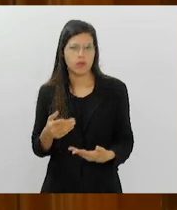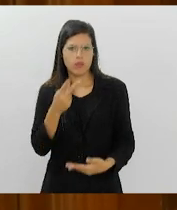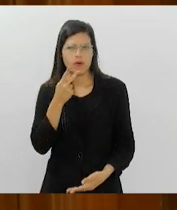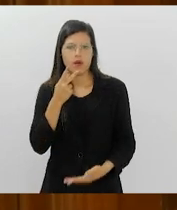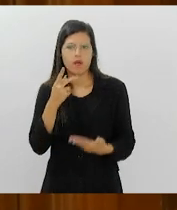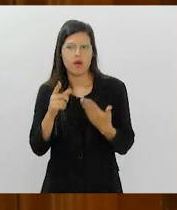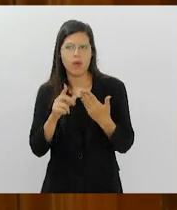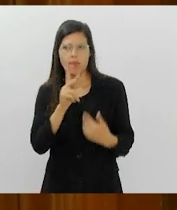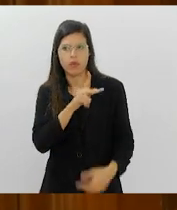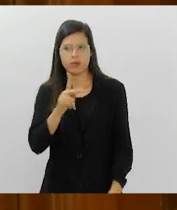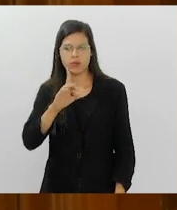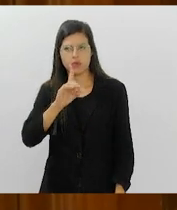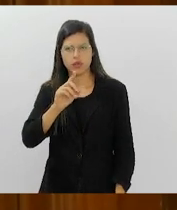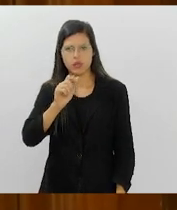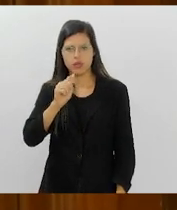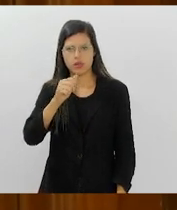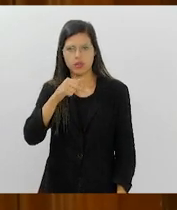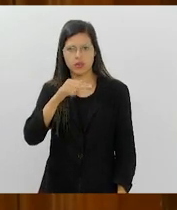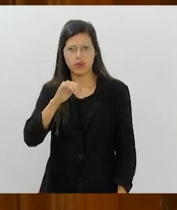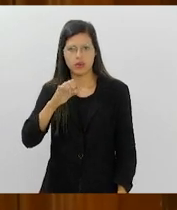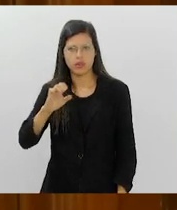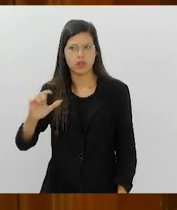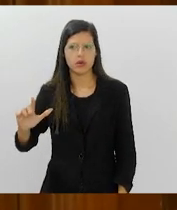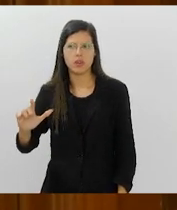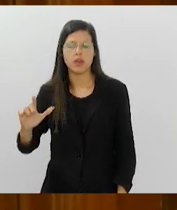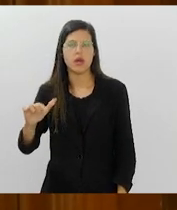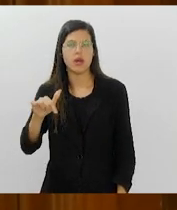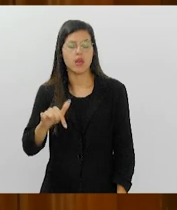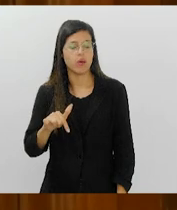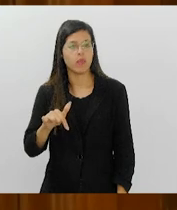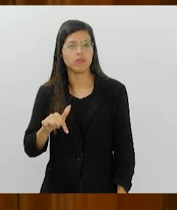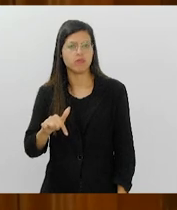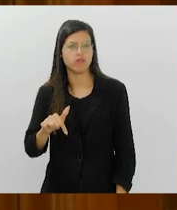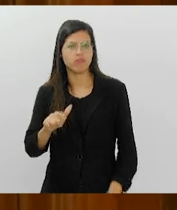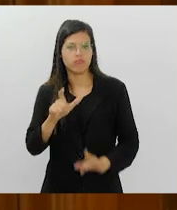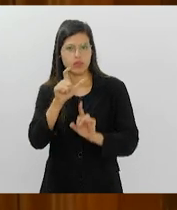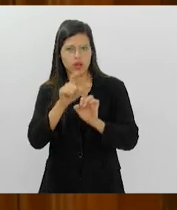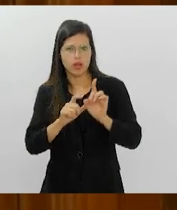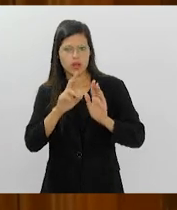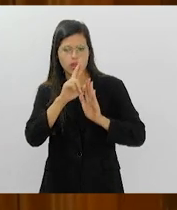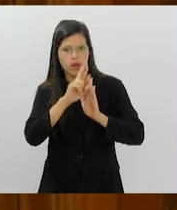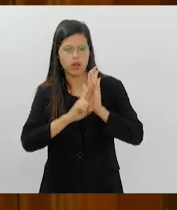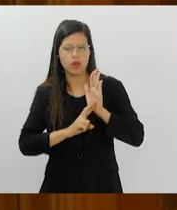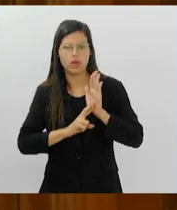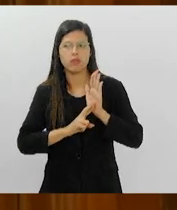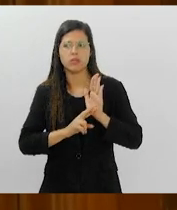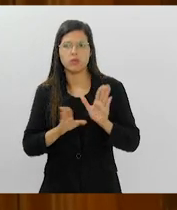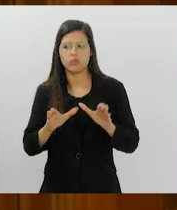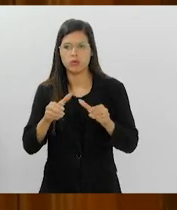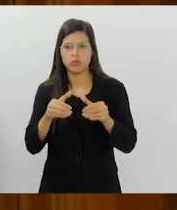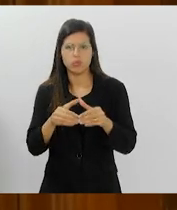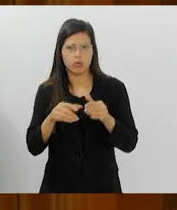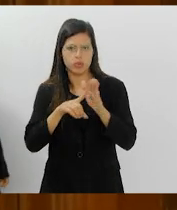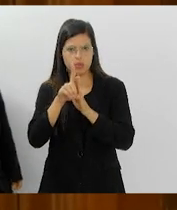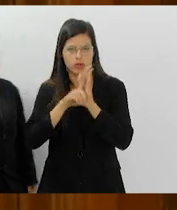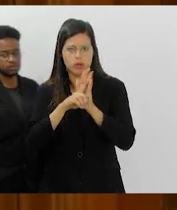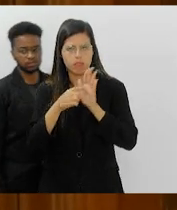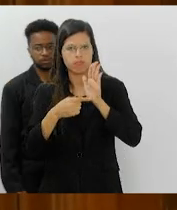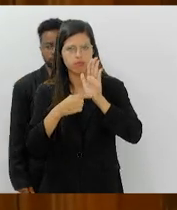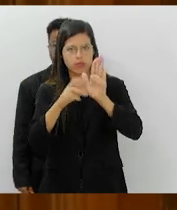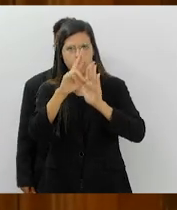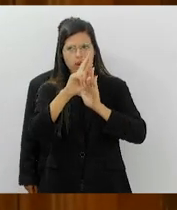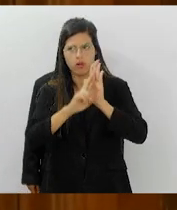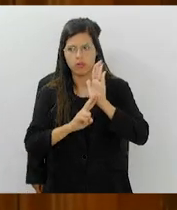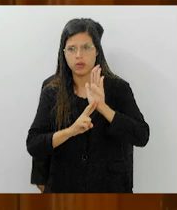Cara, não sei se o professor Daniel Cara está aqui, o professor Daniel Cara, ele foi o relator do grupo de trabalho que apresentou um relatório sobre